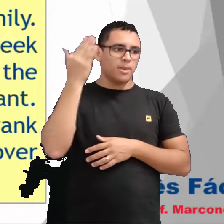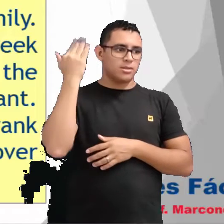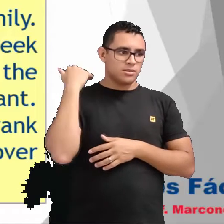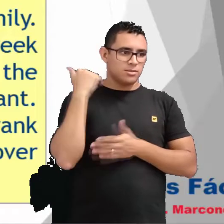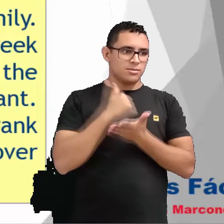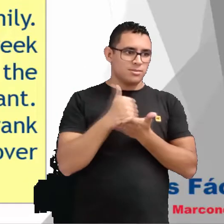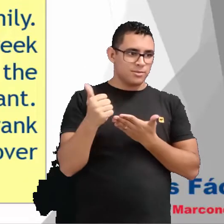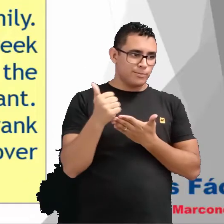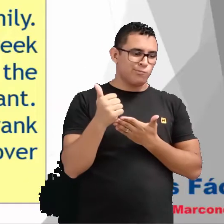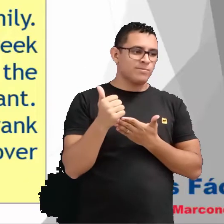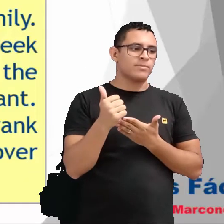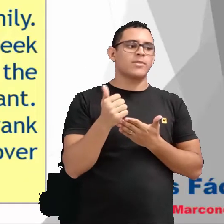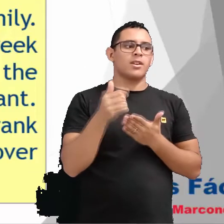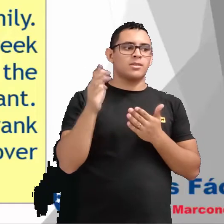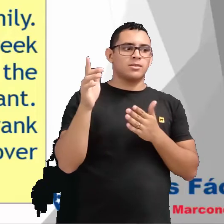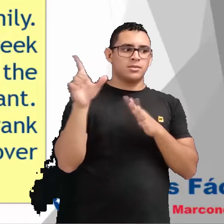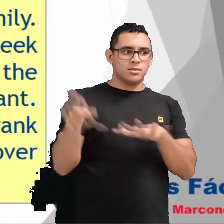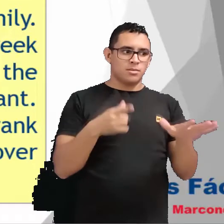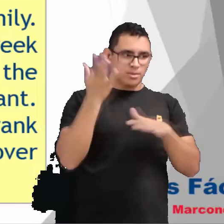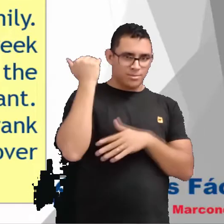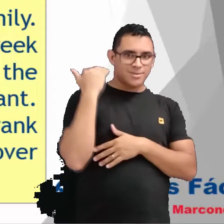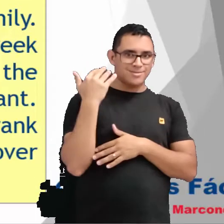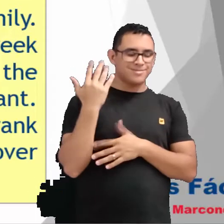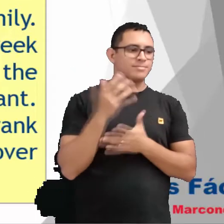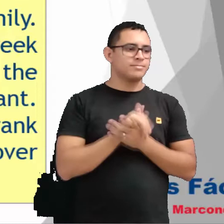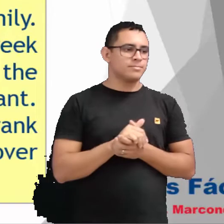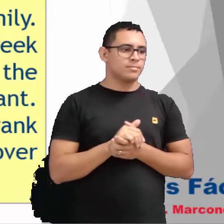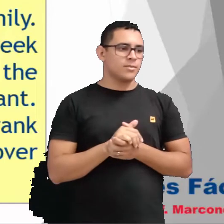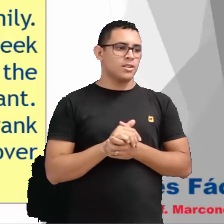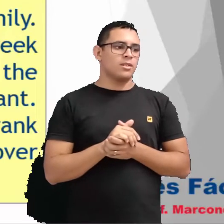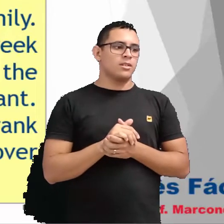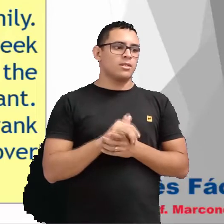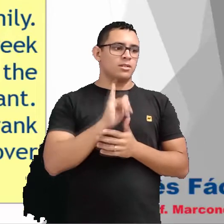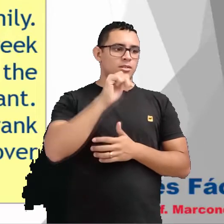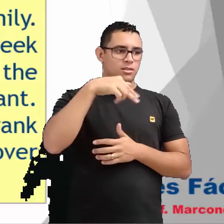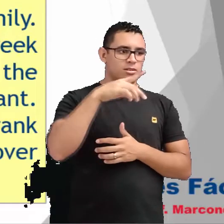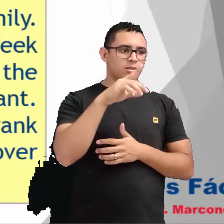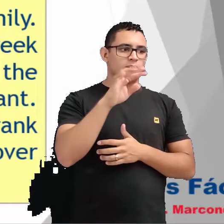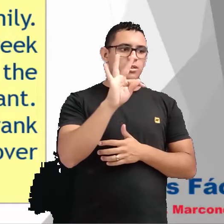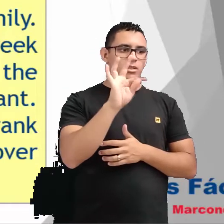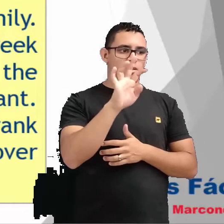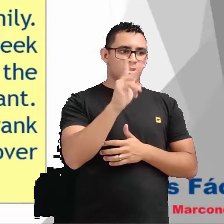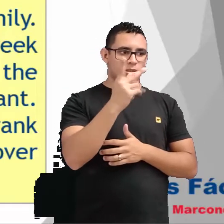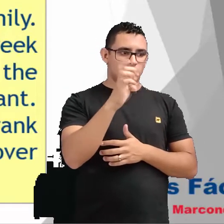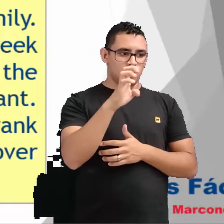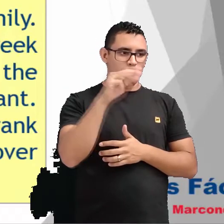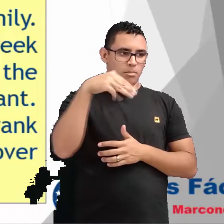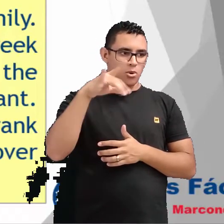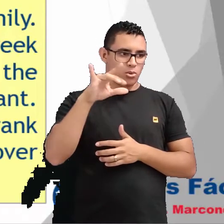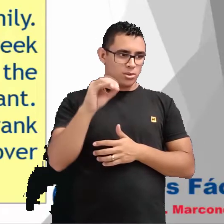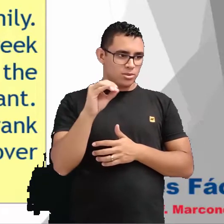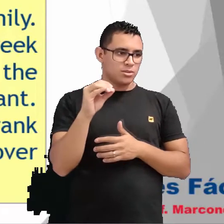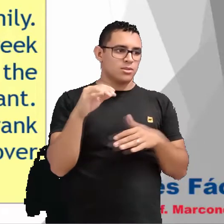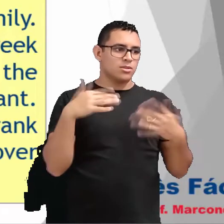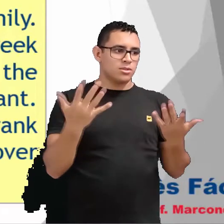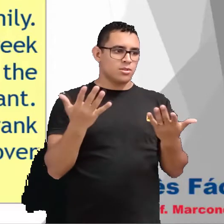passar, né? Então, a semana que ela passou lá, ok? In the mornings, nas manhãs, she stayed at